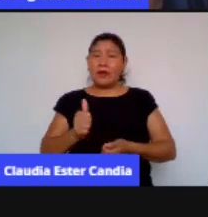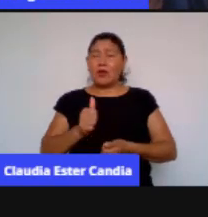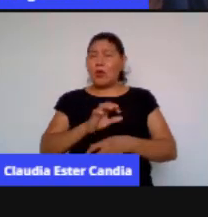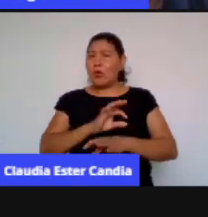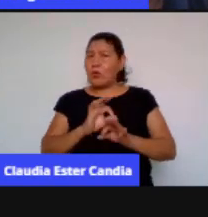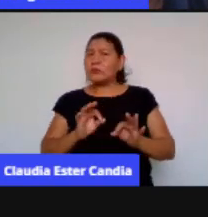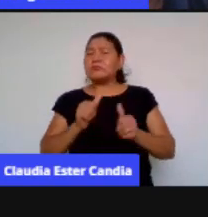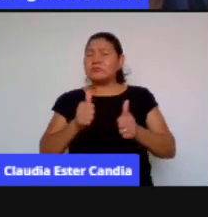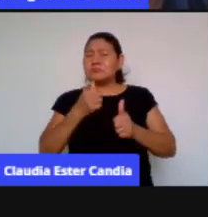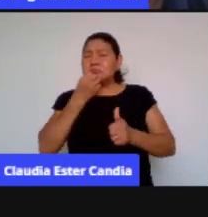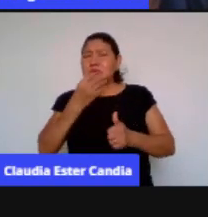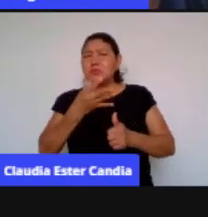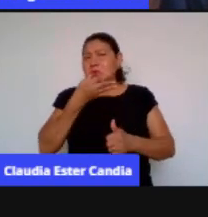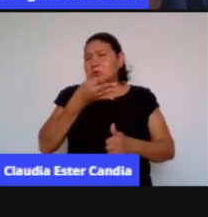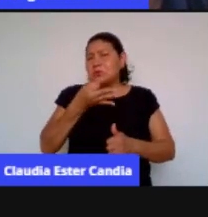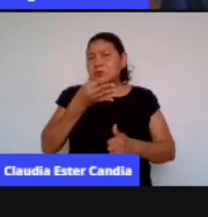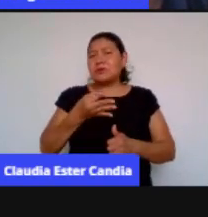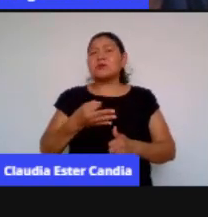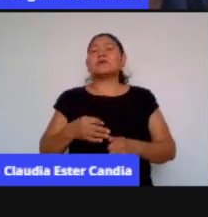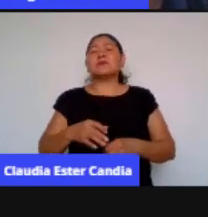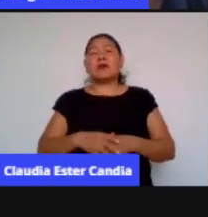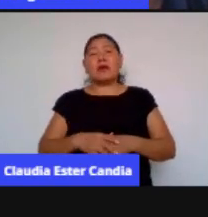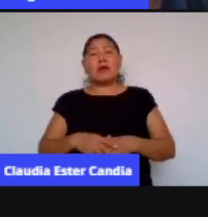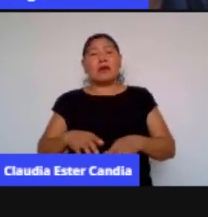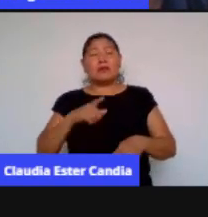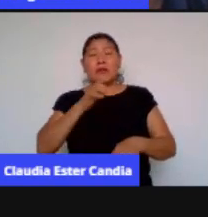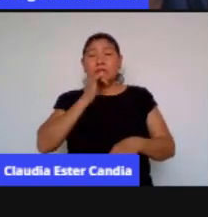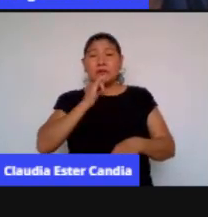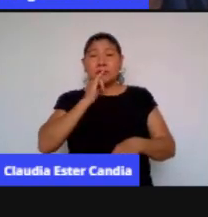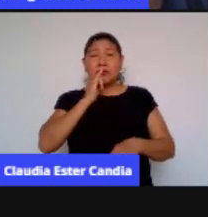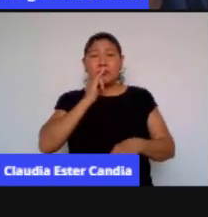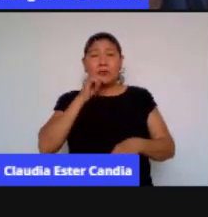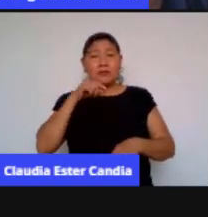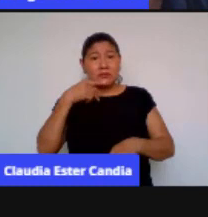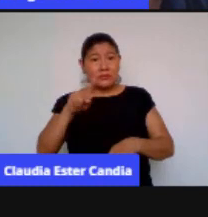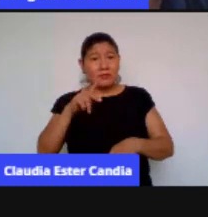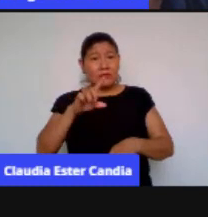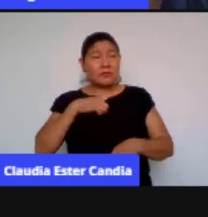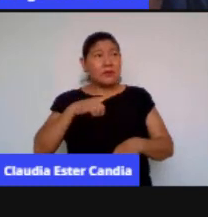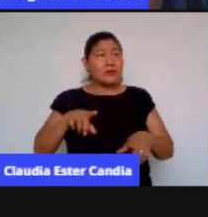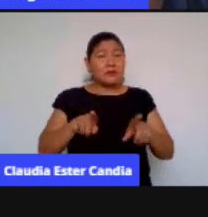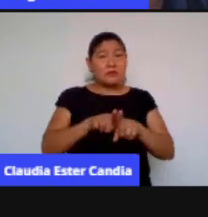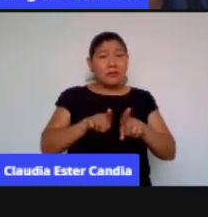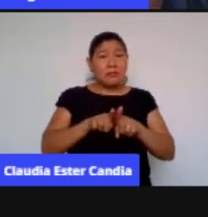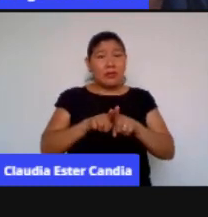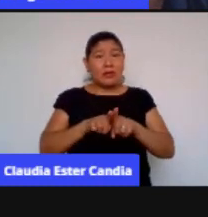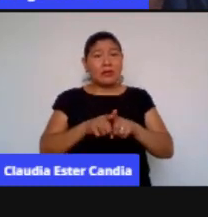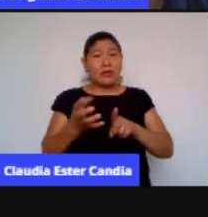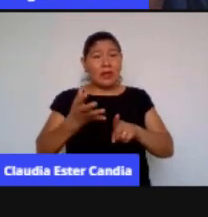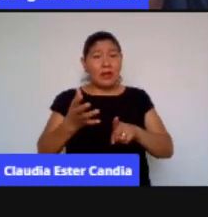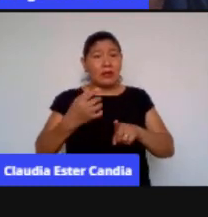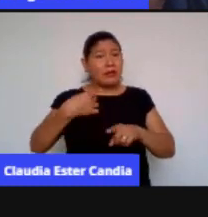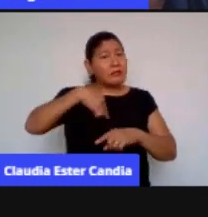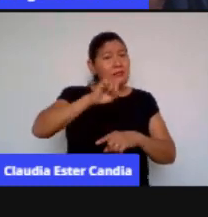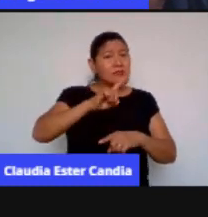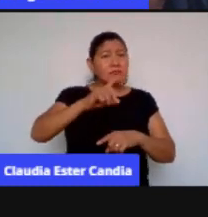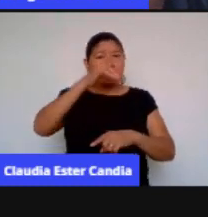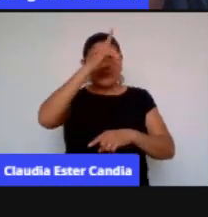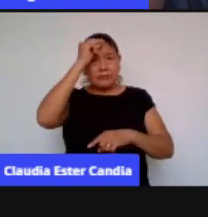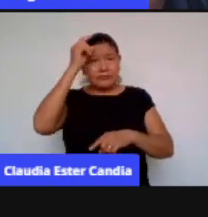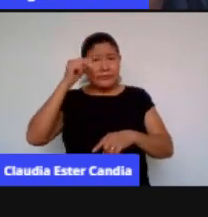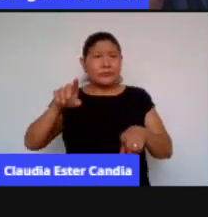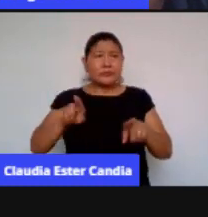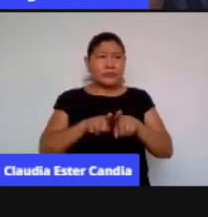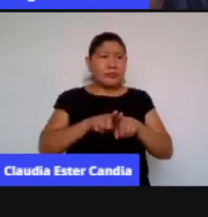Pablo. E lembrar também que dentro da própria REME, há muitos professores que construíram esse material. Professor que tem os seus canais